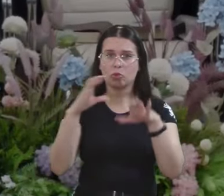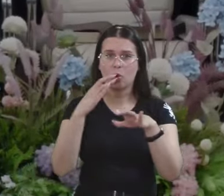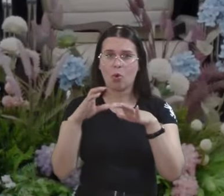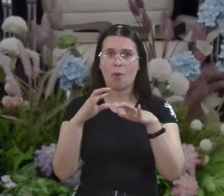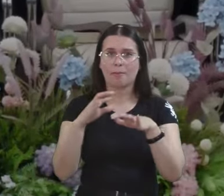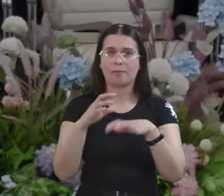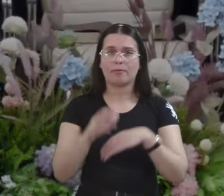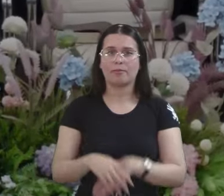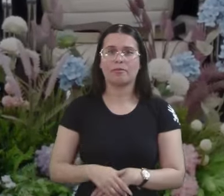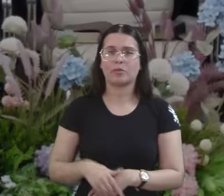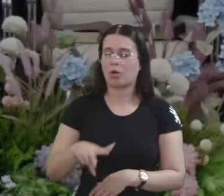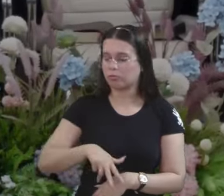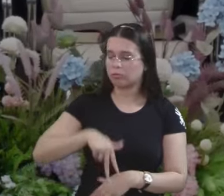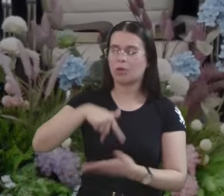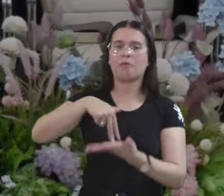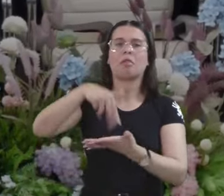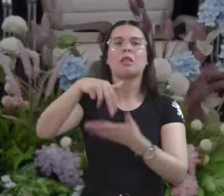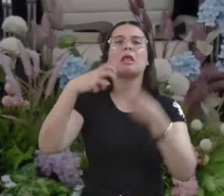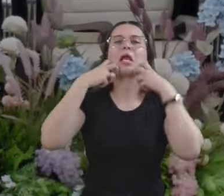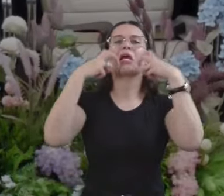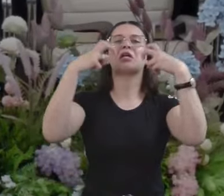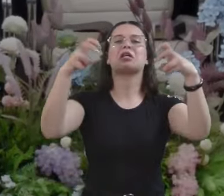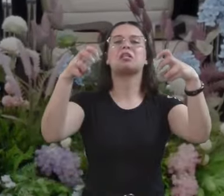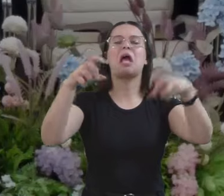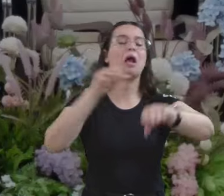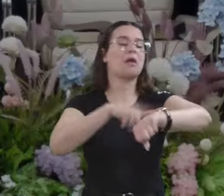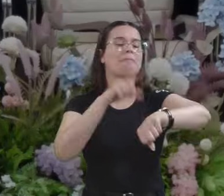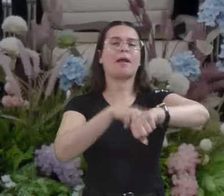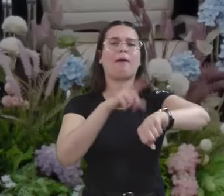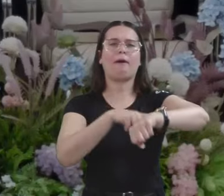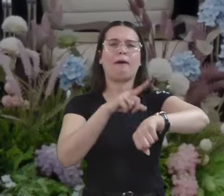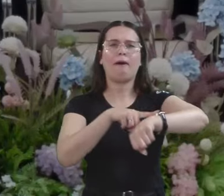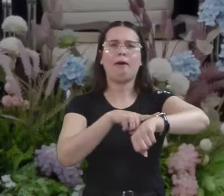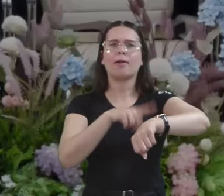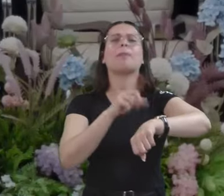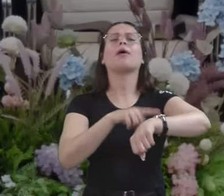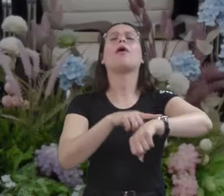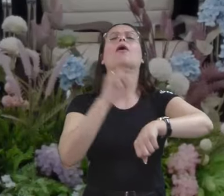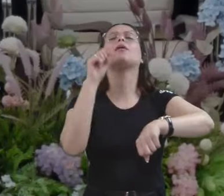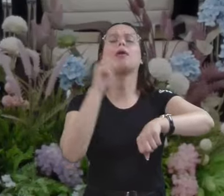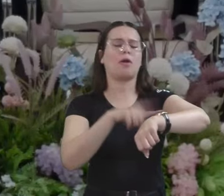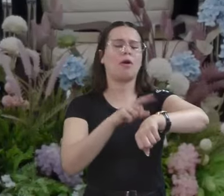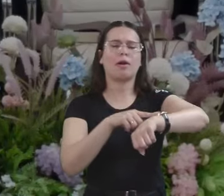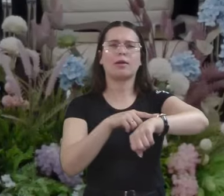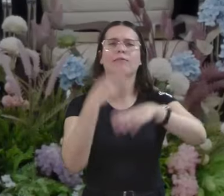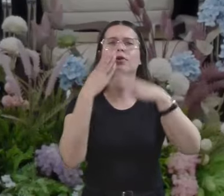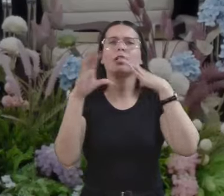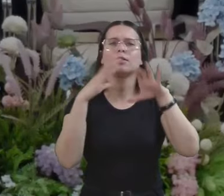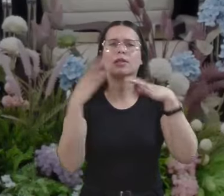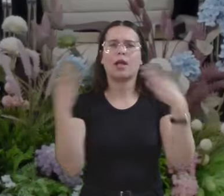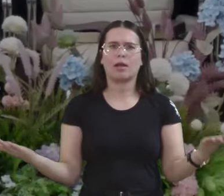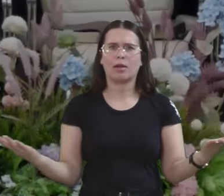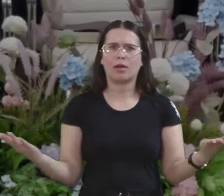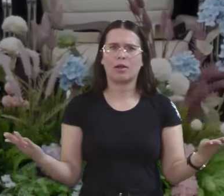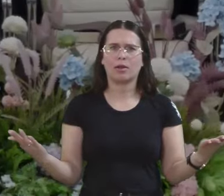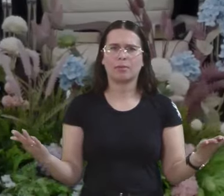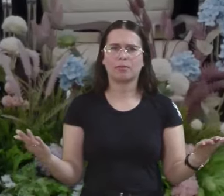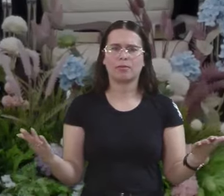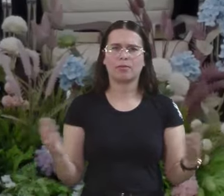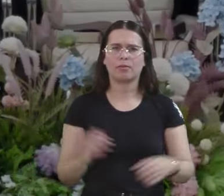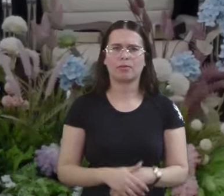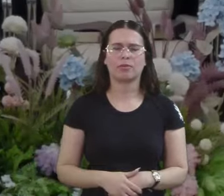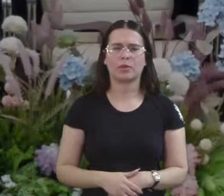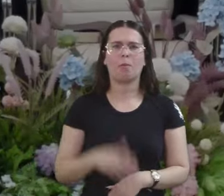meio do púlpito, do culto, gritando e dizendo, e minha hora, vai sair minha hora ou não vai? Vai sair minha hora o empresário,